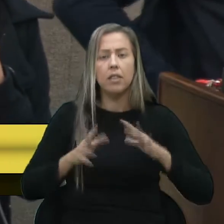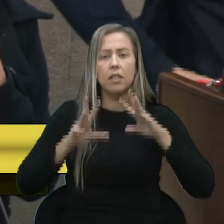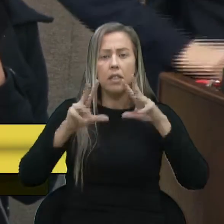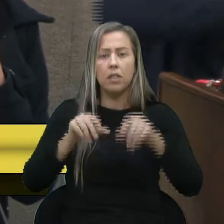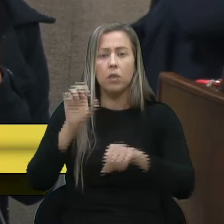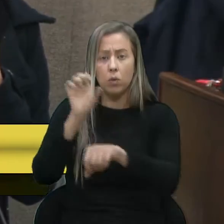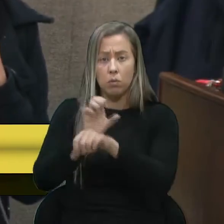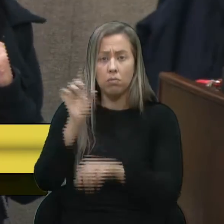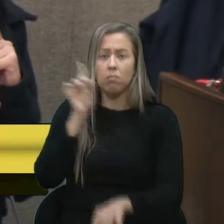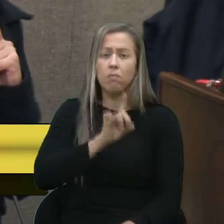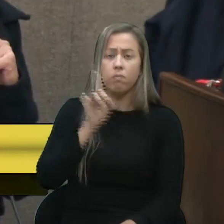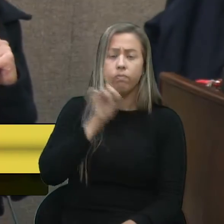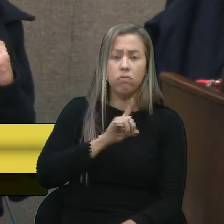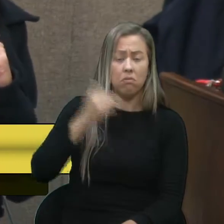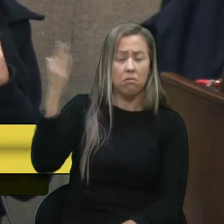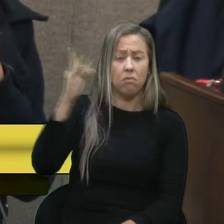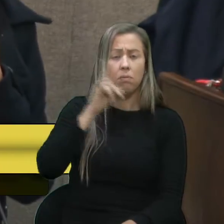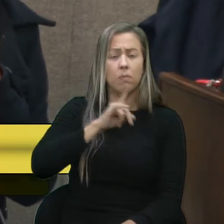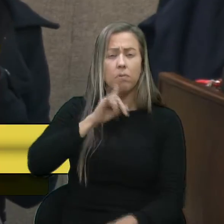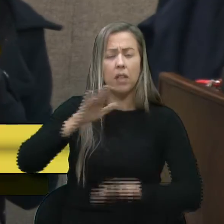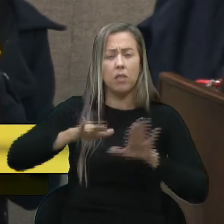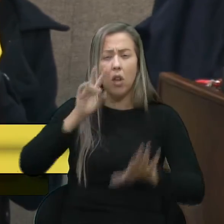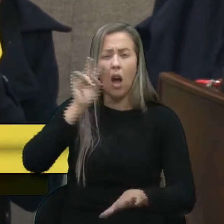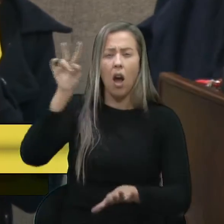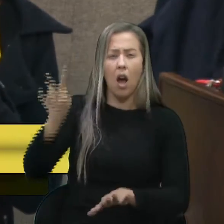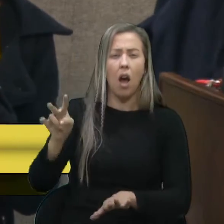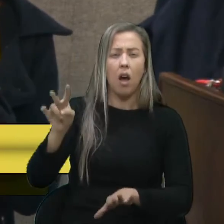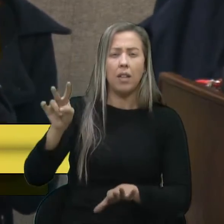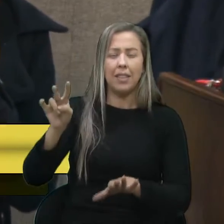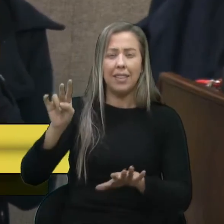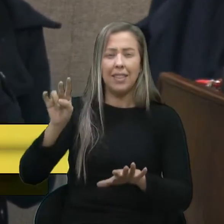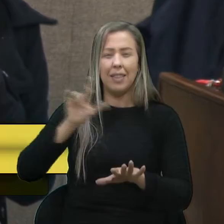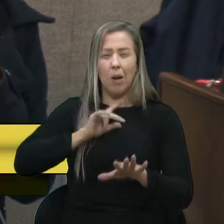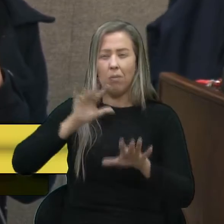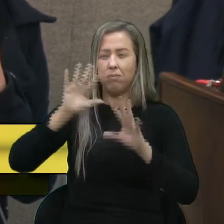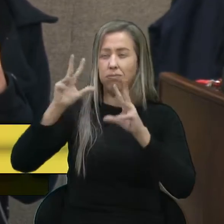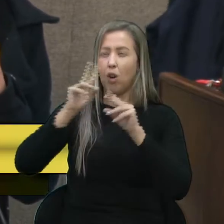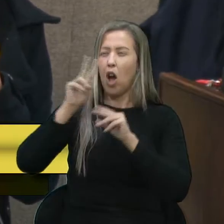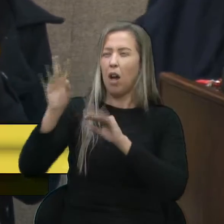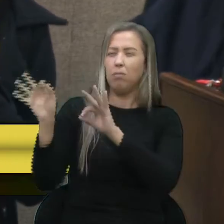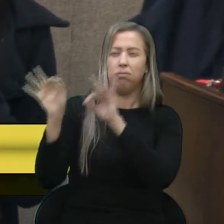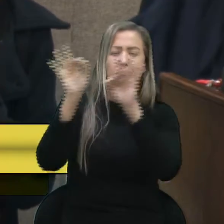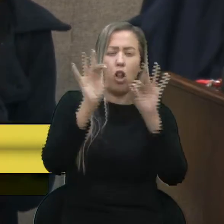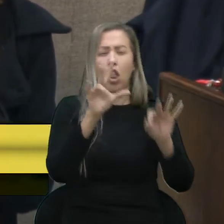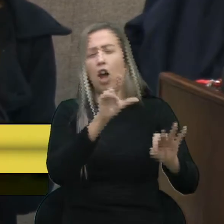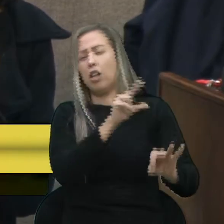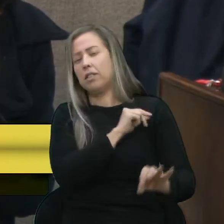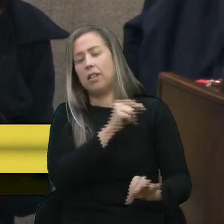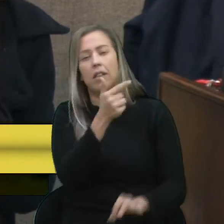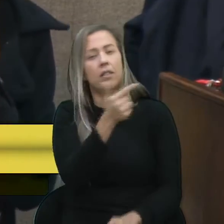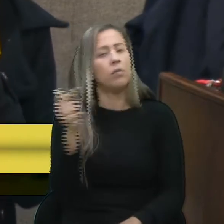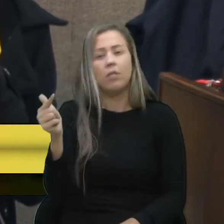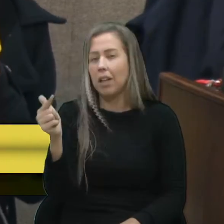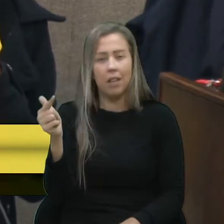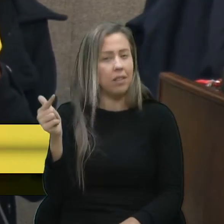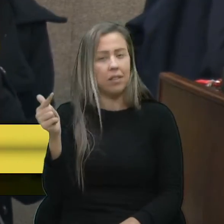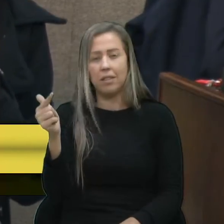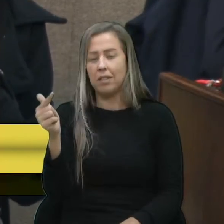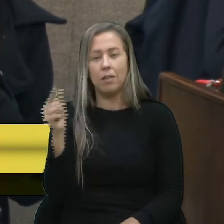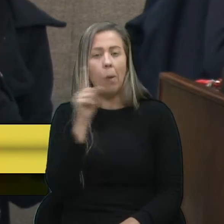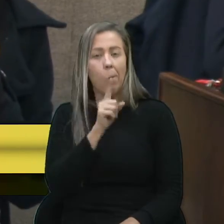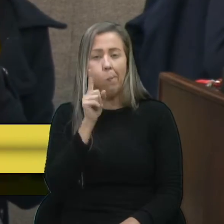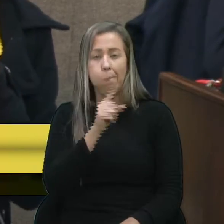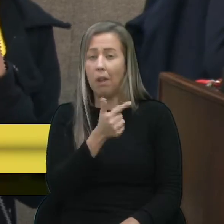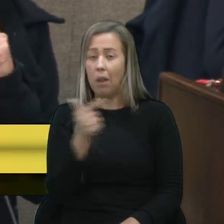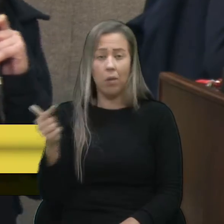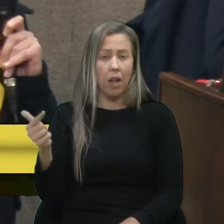Estados Unidos, que a gente às vezes olha nas séries e enche a boca para falar, nós não temos isso. E não